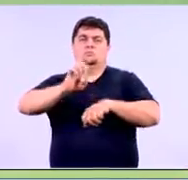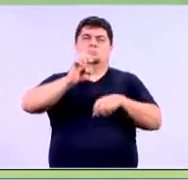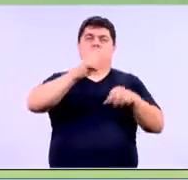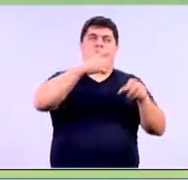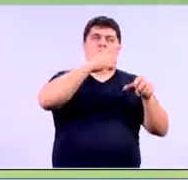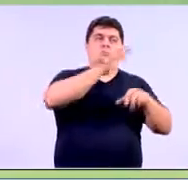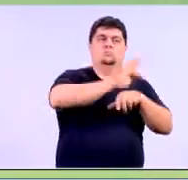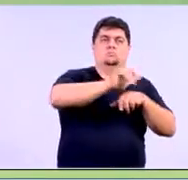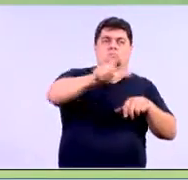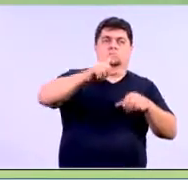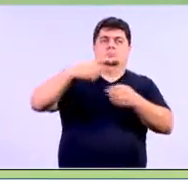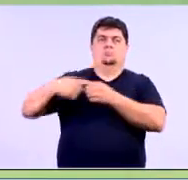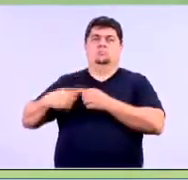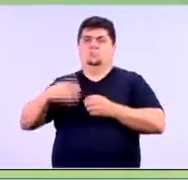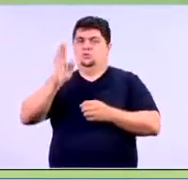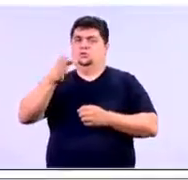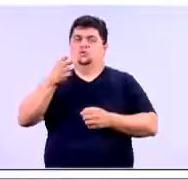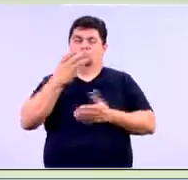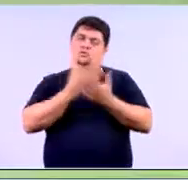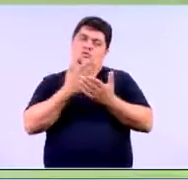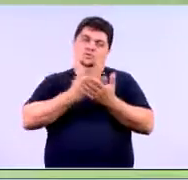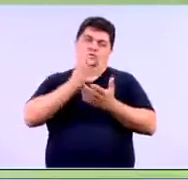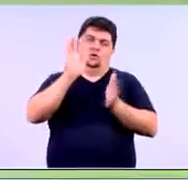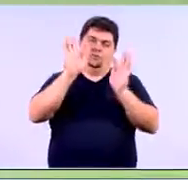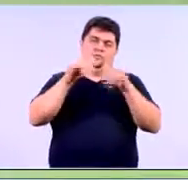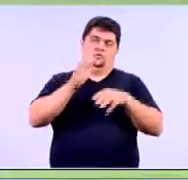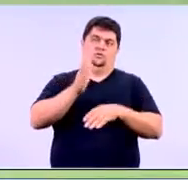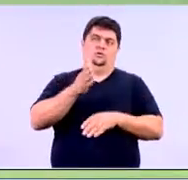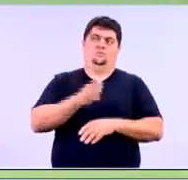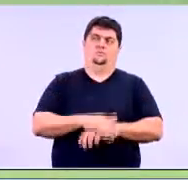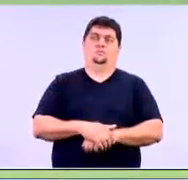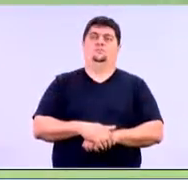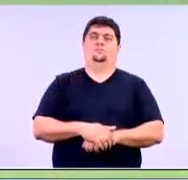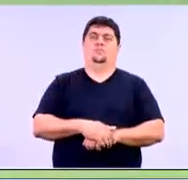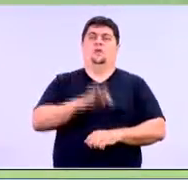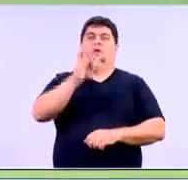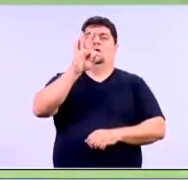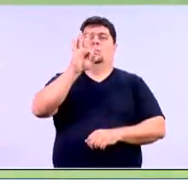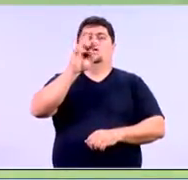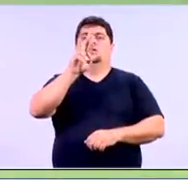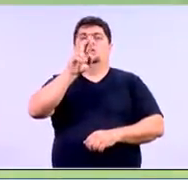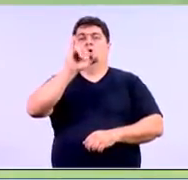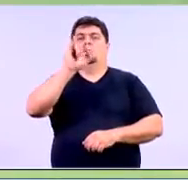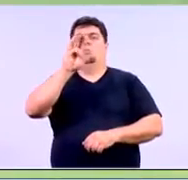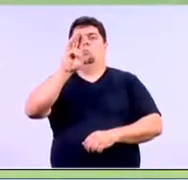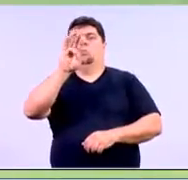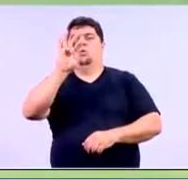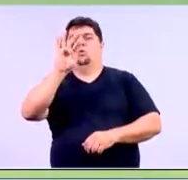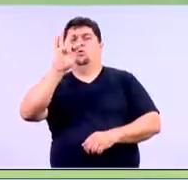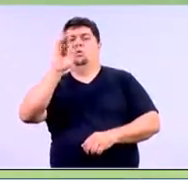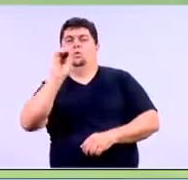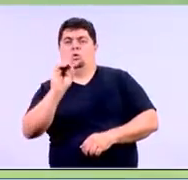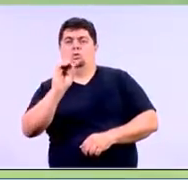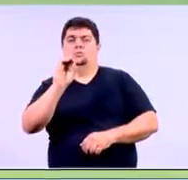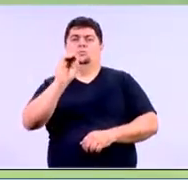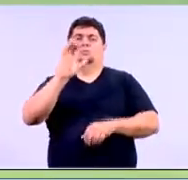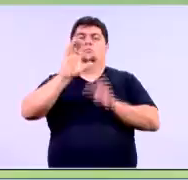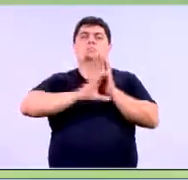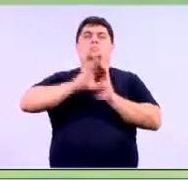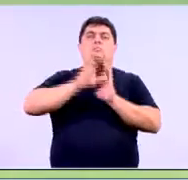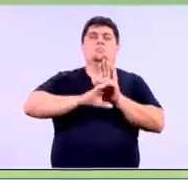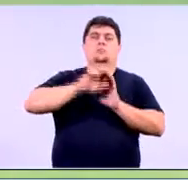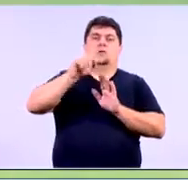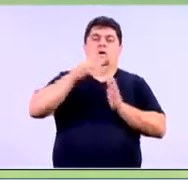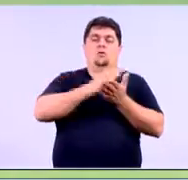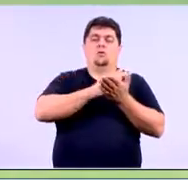municípios. Então, essa parte nós já concluímos. Tributo. O que é tributo? O conceito de tributo é trazido pelo